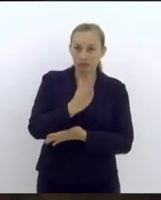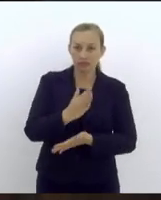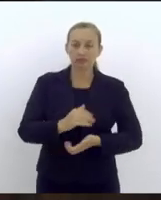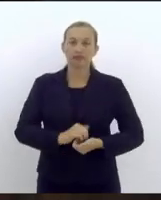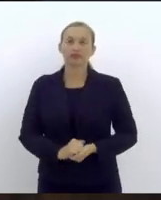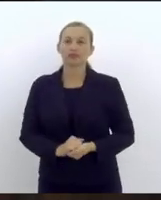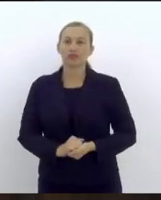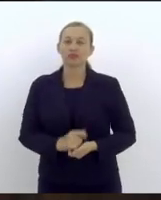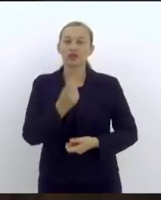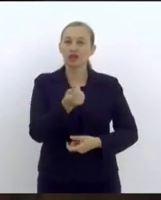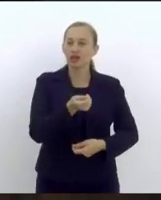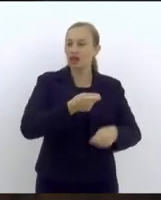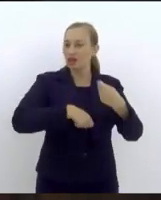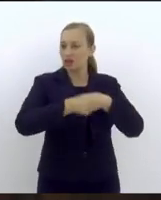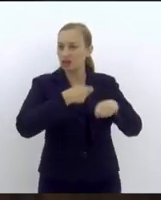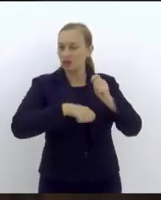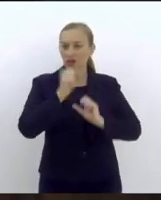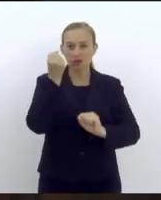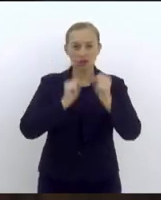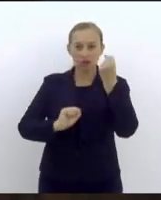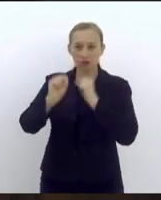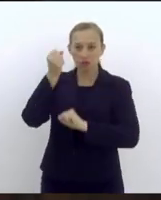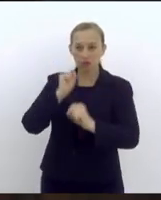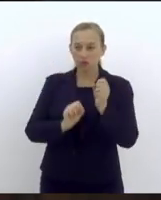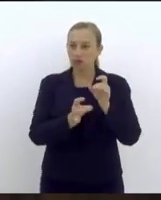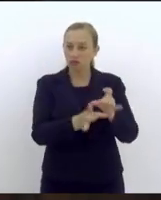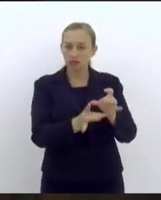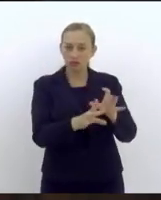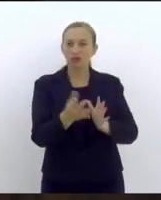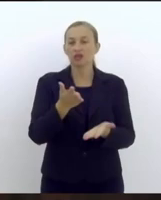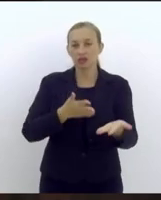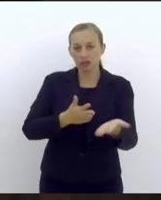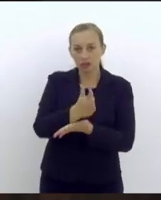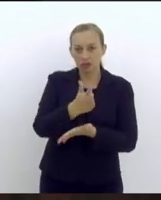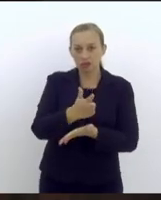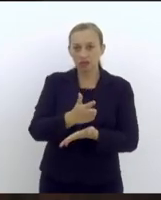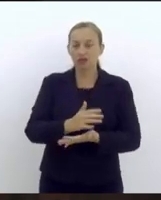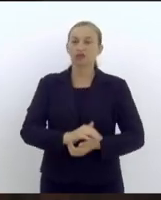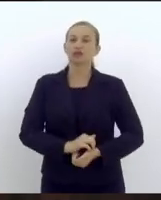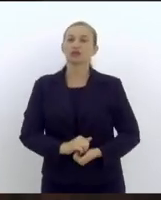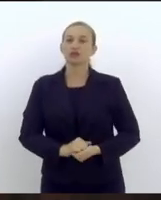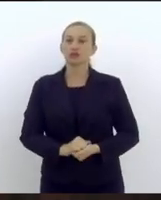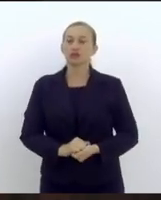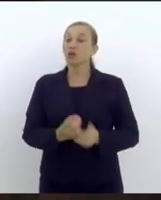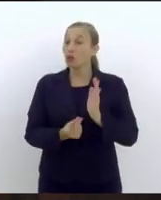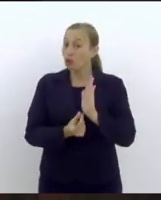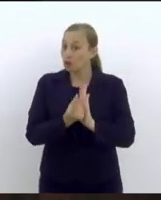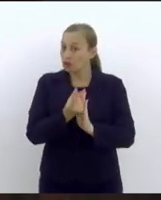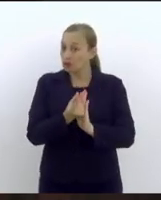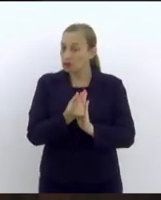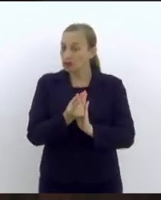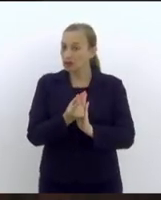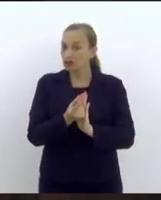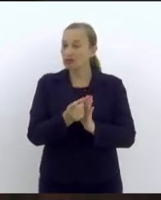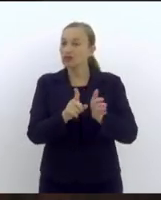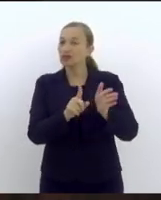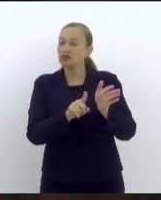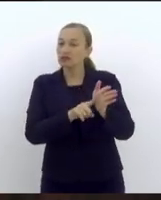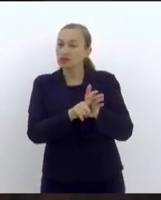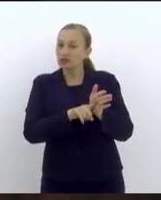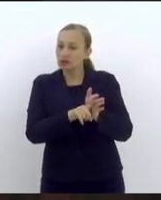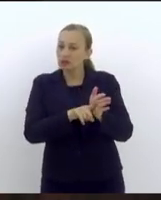de Economia Indústria e Comércio favorável e de orçamento Finanças